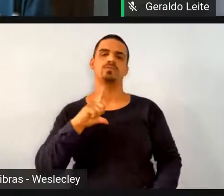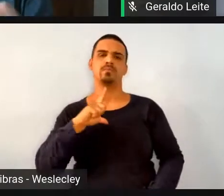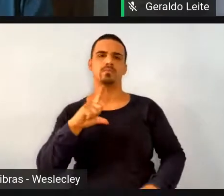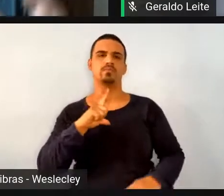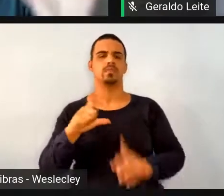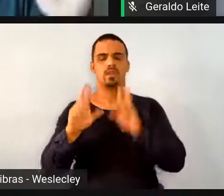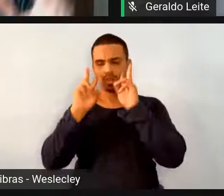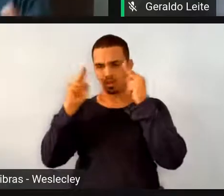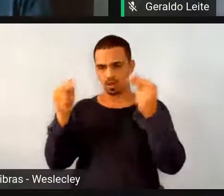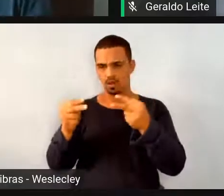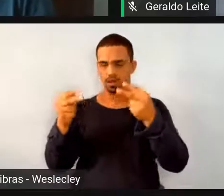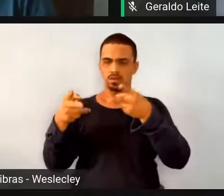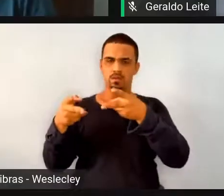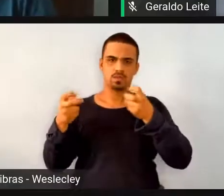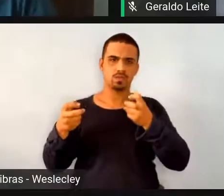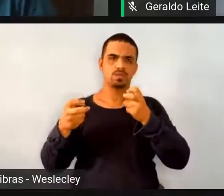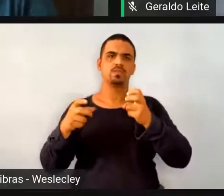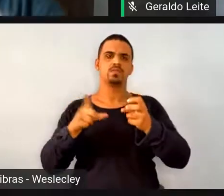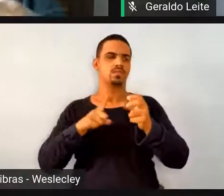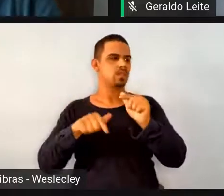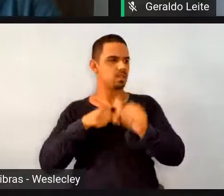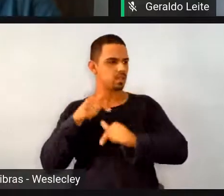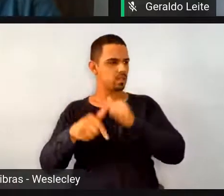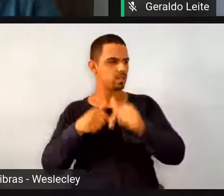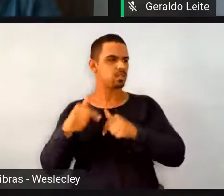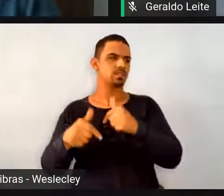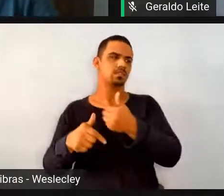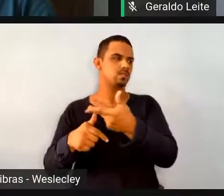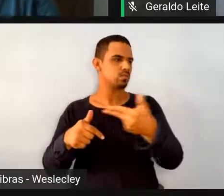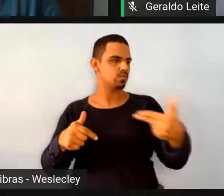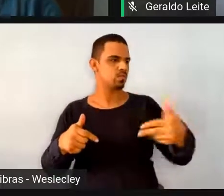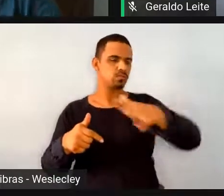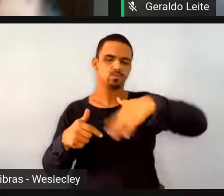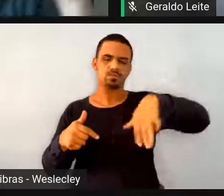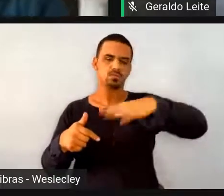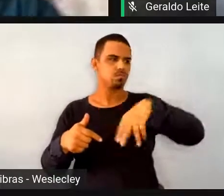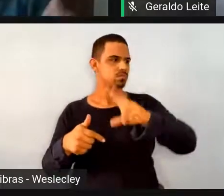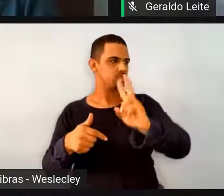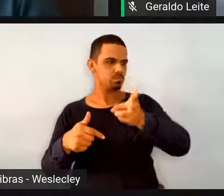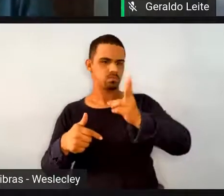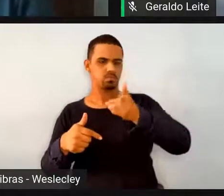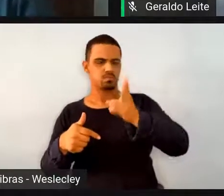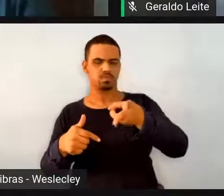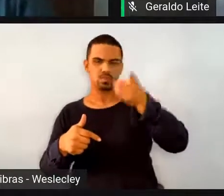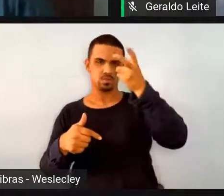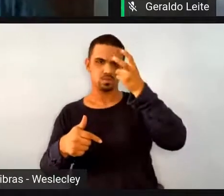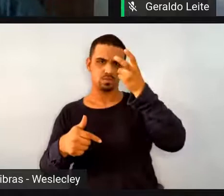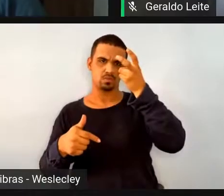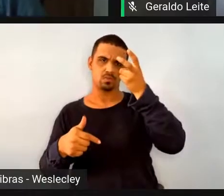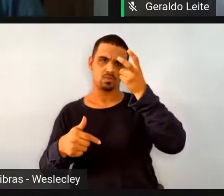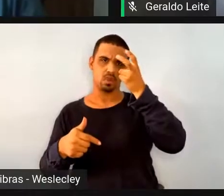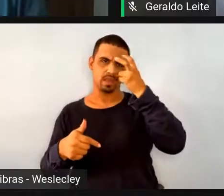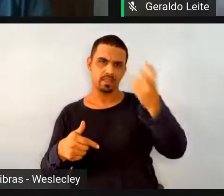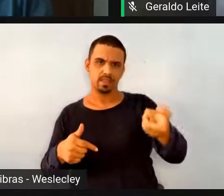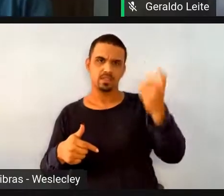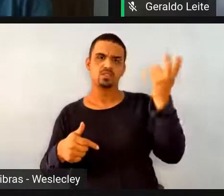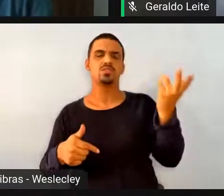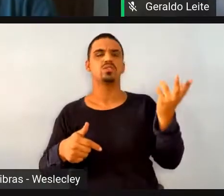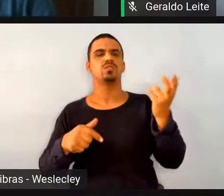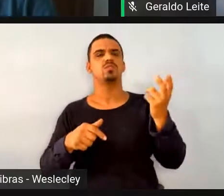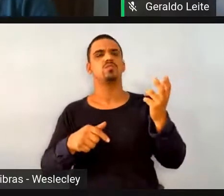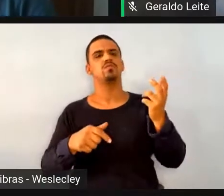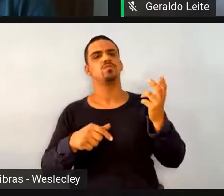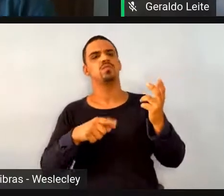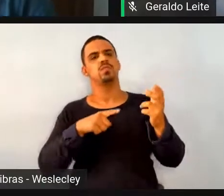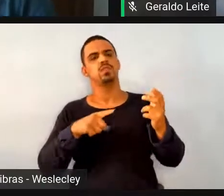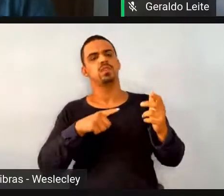uma decantação, que eles falam, do sistema partidário, para ver se para em algum lugar inteligível, junto com uma diminuição